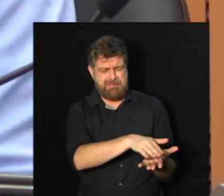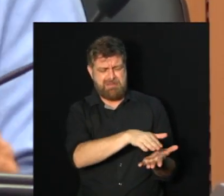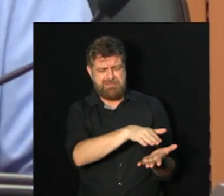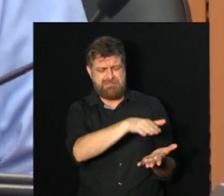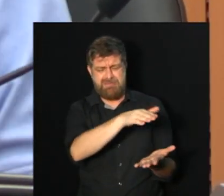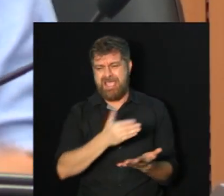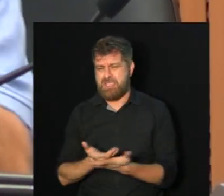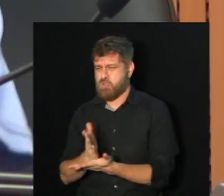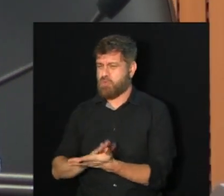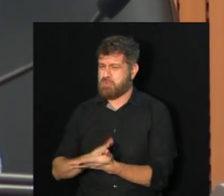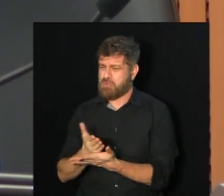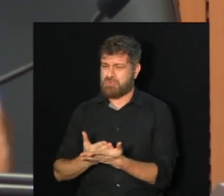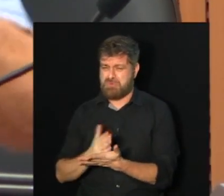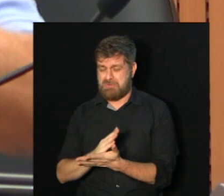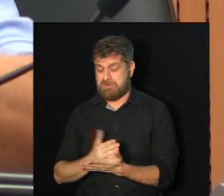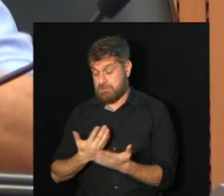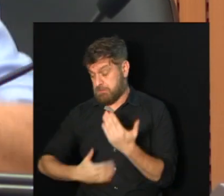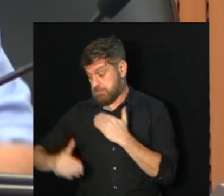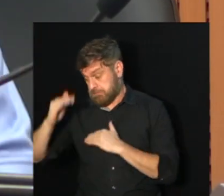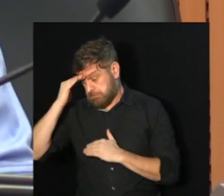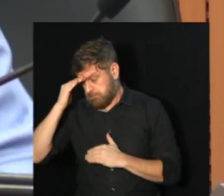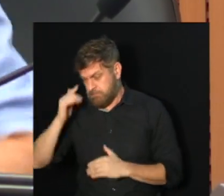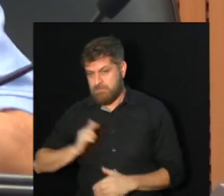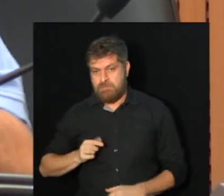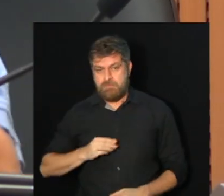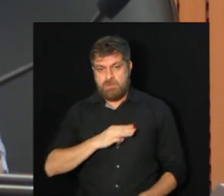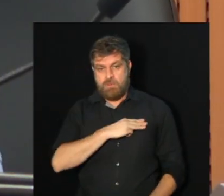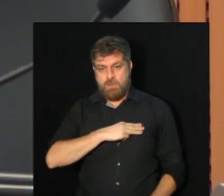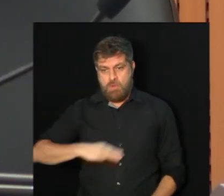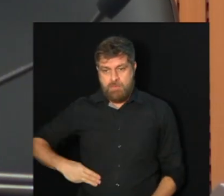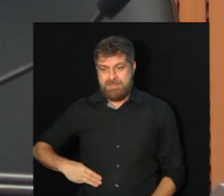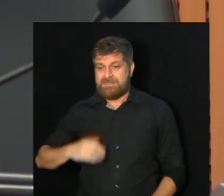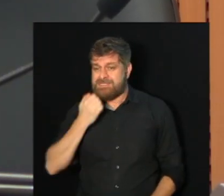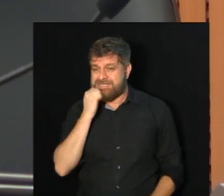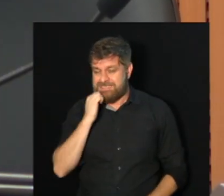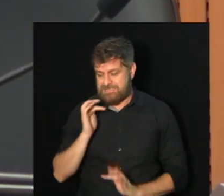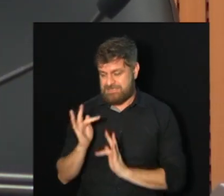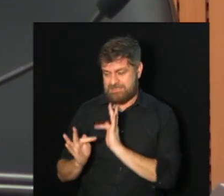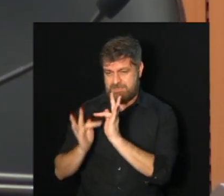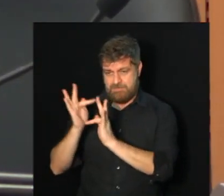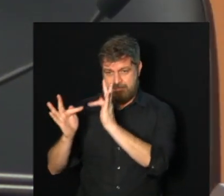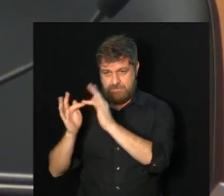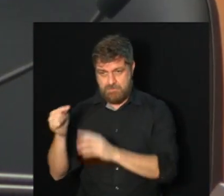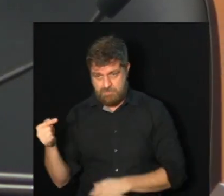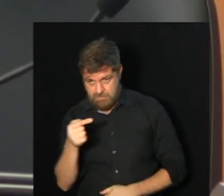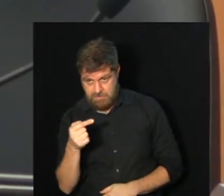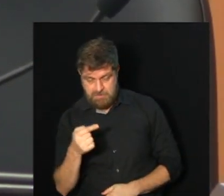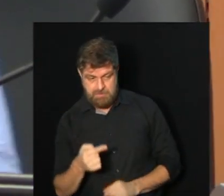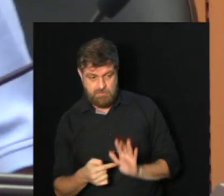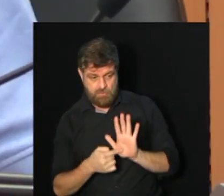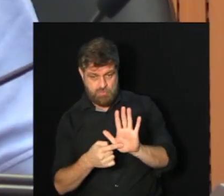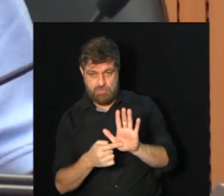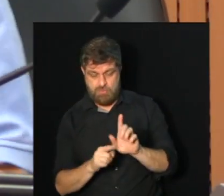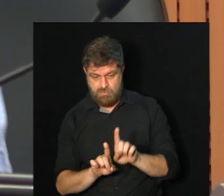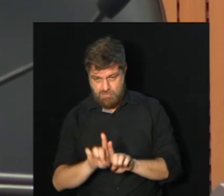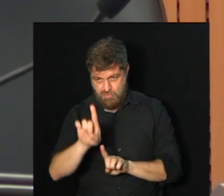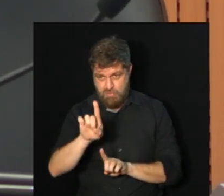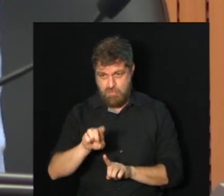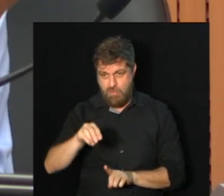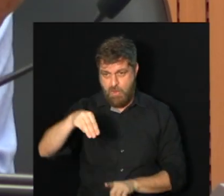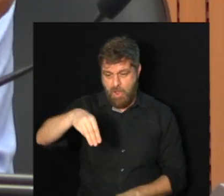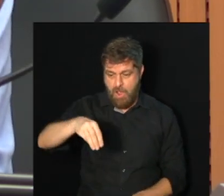incomodou muita gente. Felizmente, o nosso ministro da Ciência e Tecnologia, que já foi citado aqui,